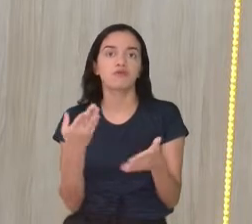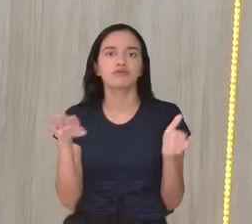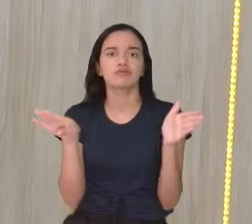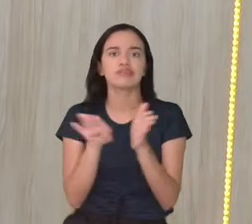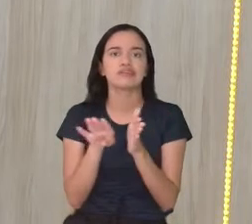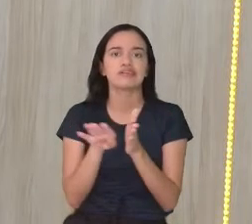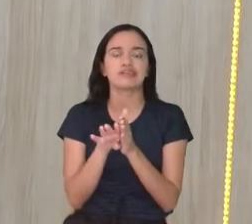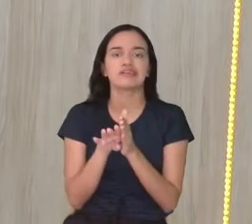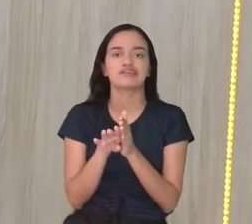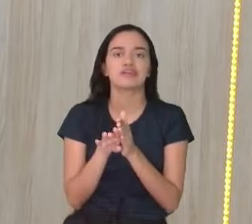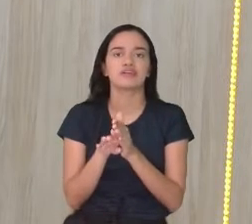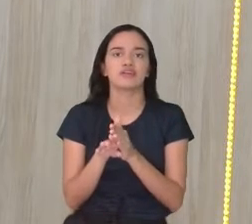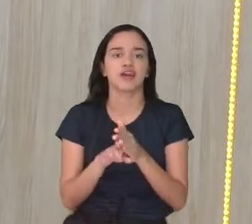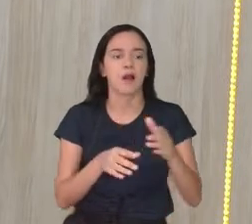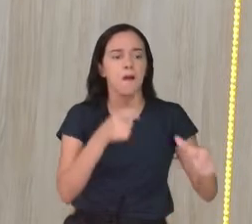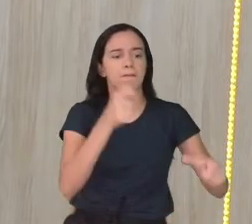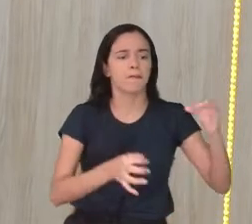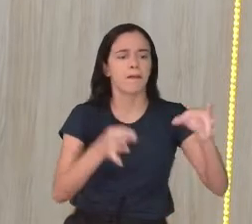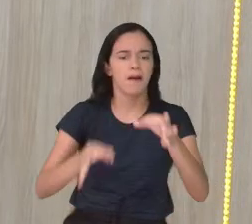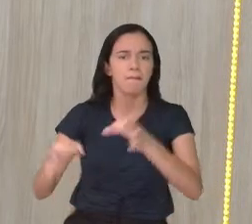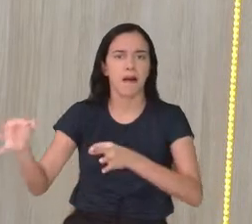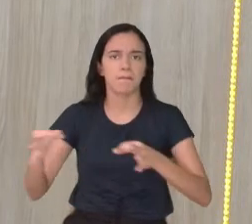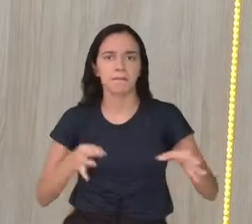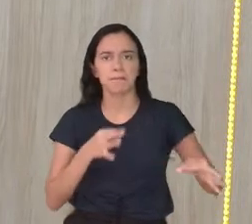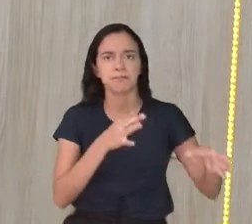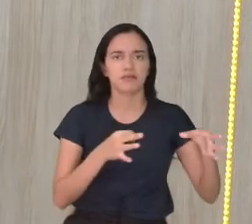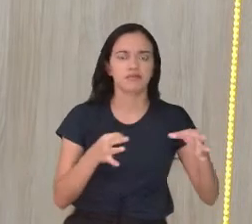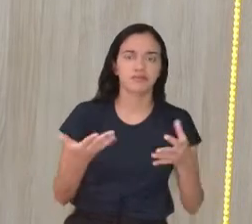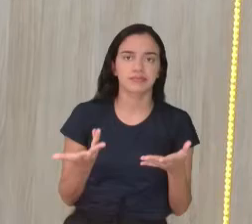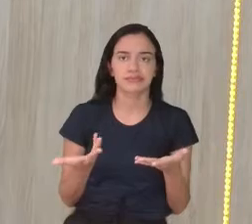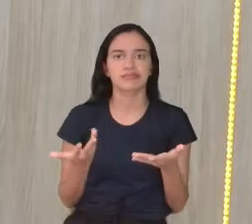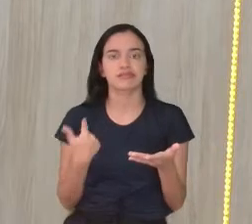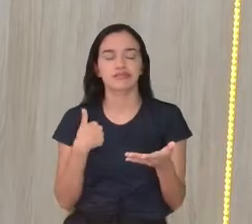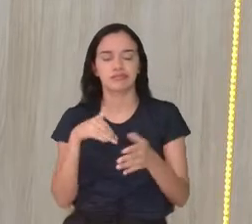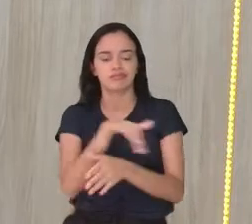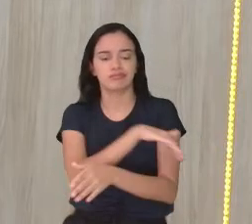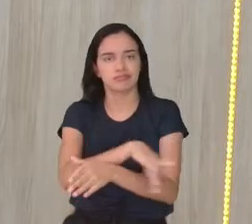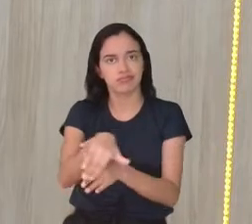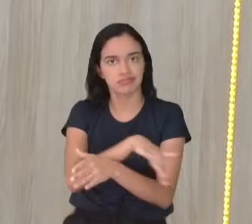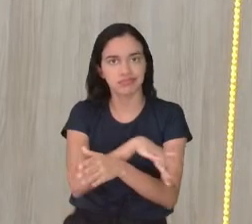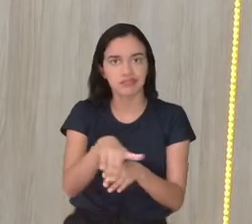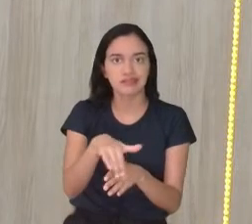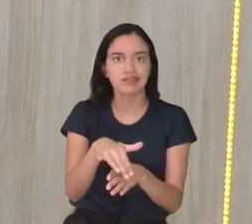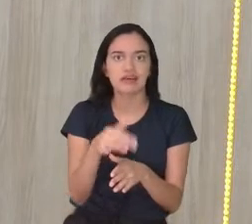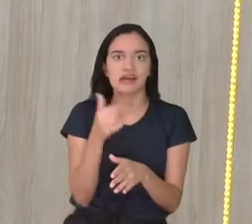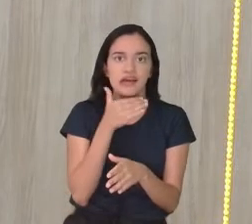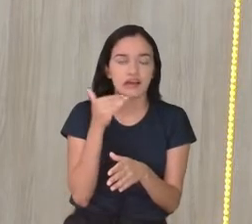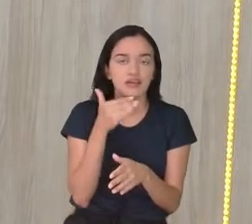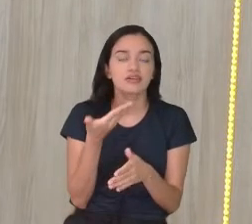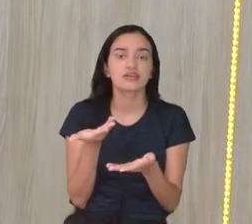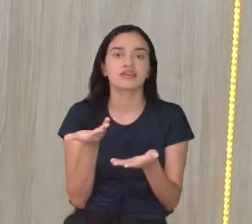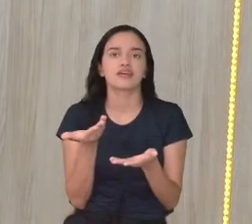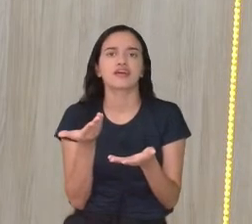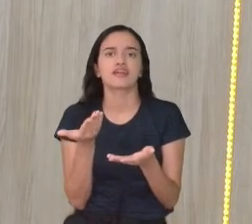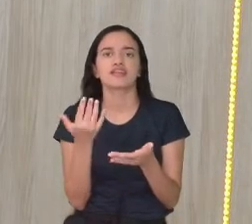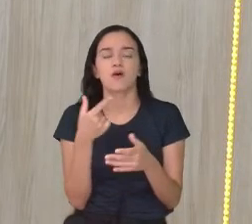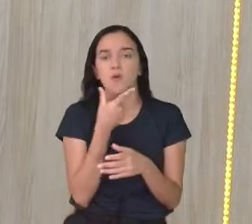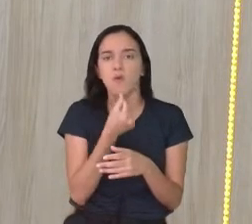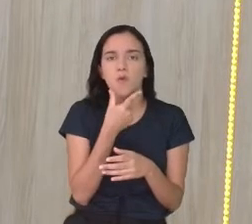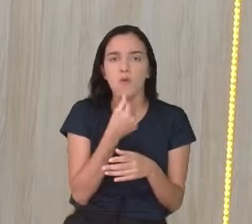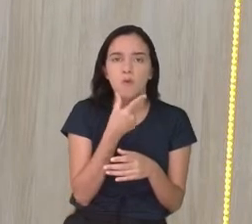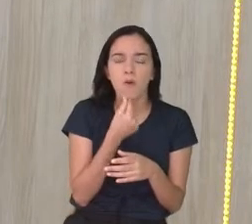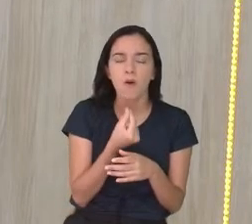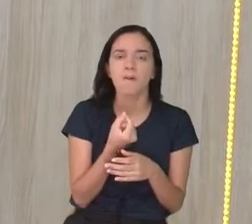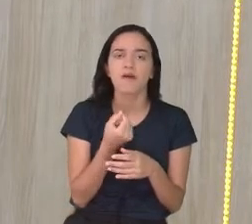naquela buraqueira, né? Aquele terreno bem acidentado e tudo mais. Então, ou seja, o homem, ele vai promovendo estradas,